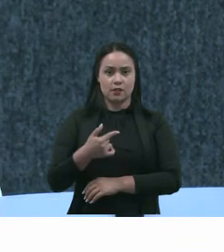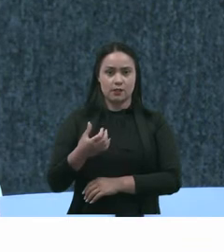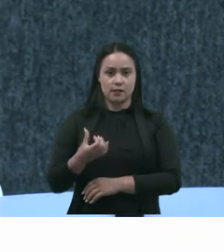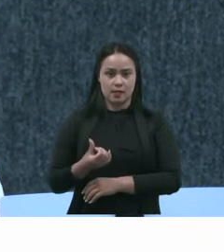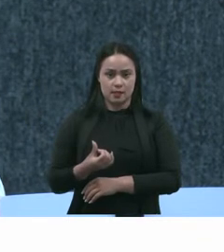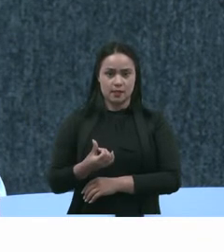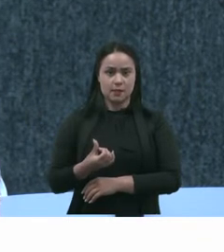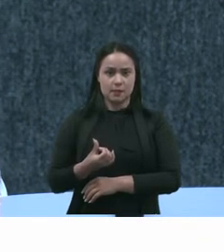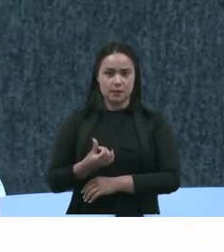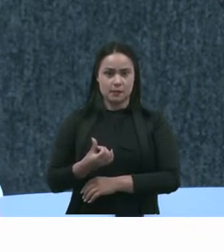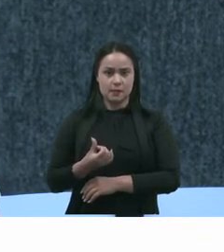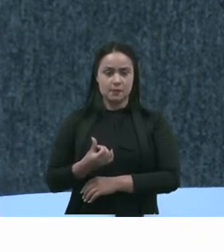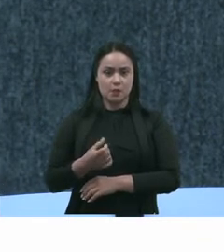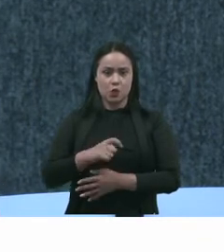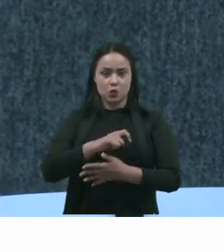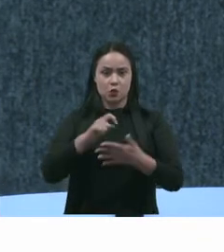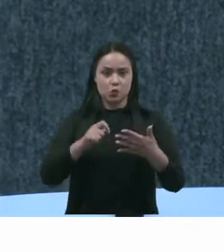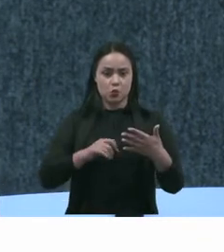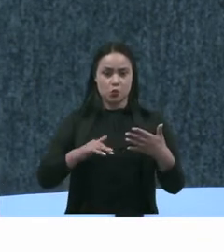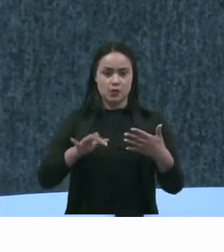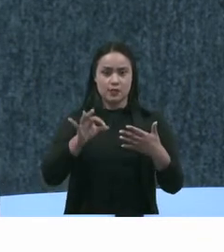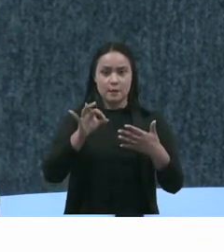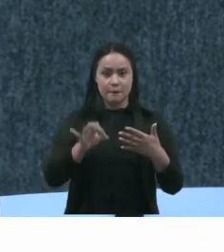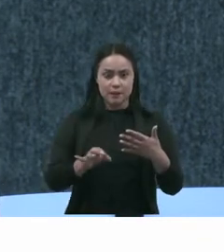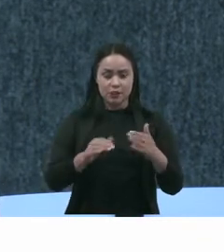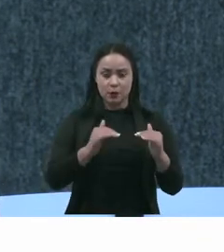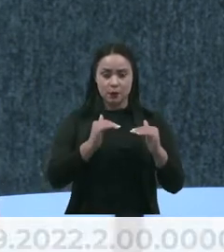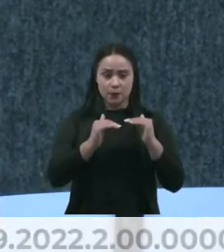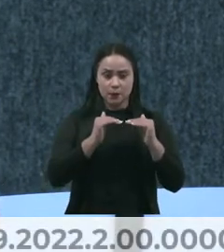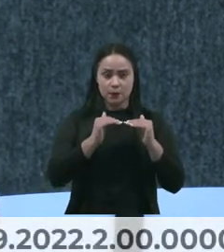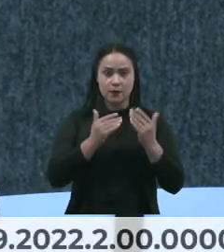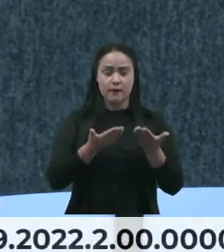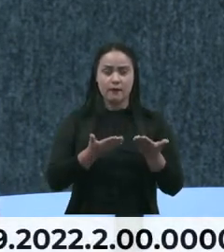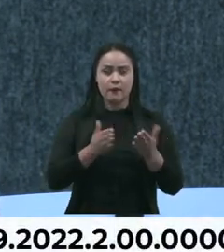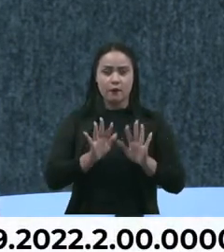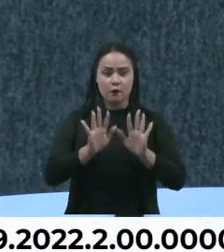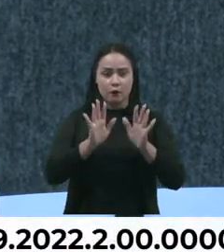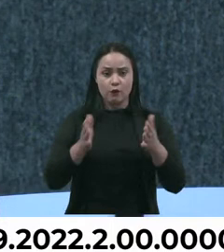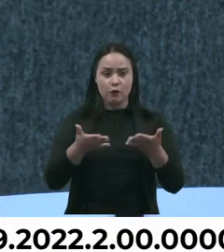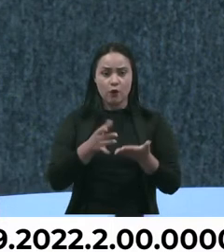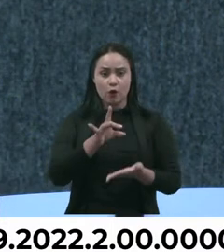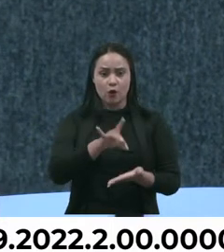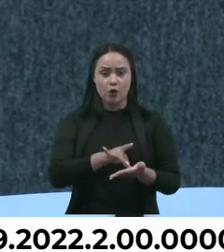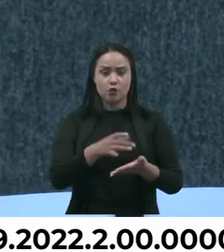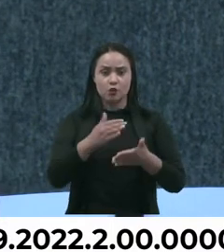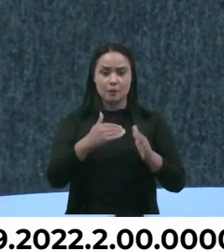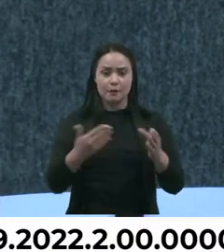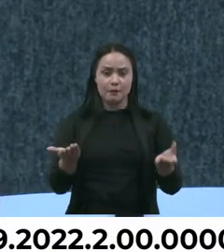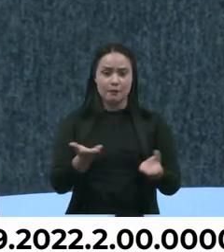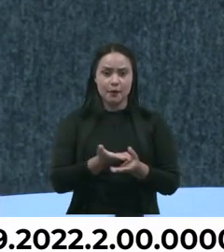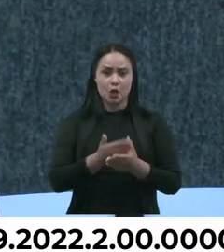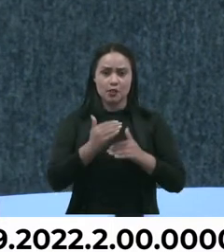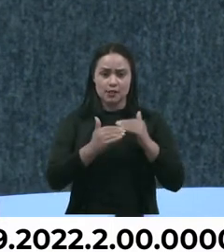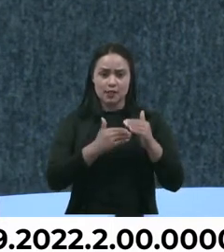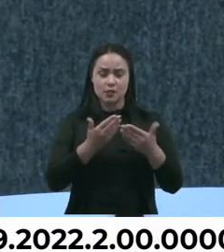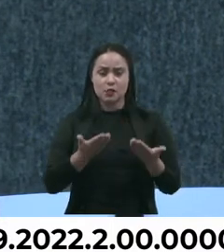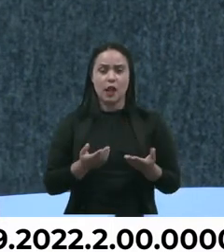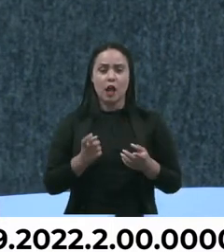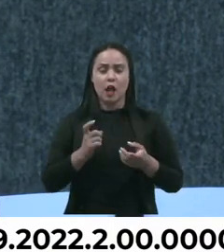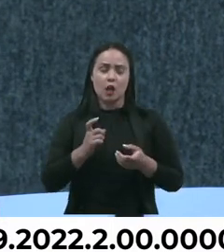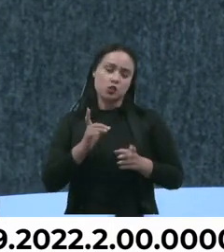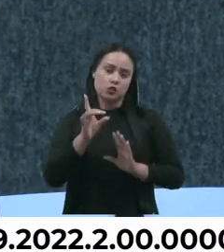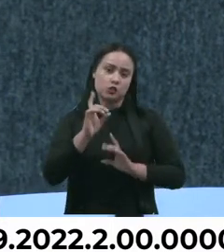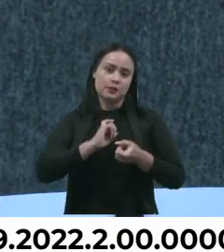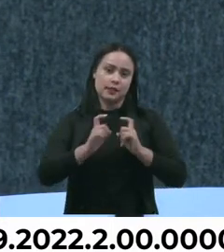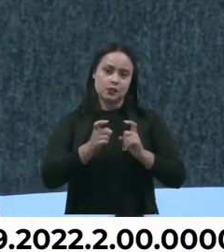38.626. Né? A jurisprudência exatamente na linha de que o quórum para instauração de processo administrativo